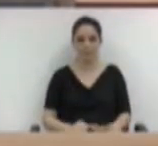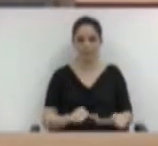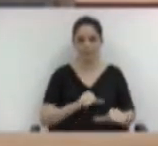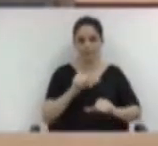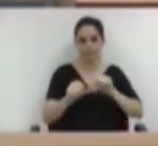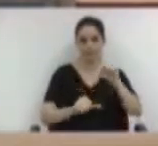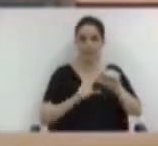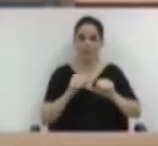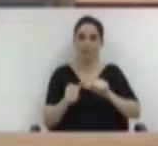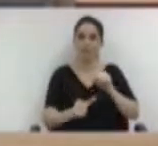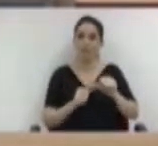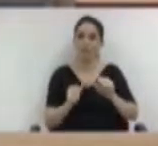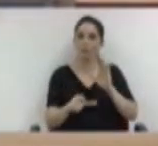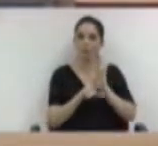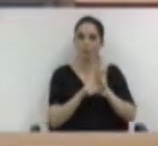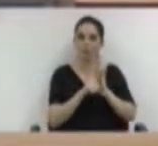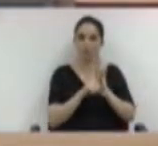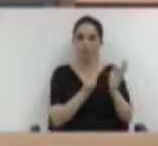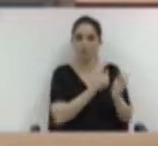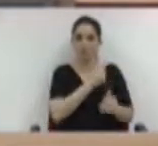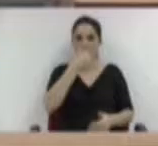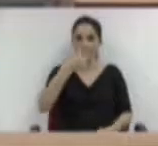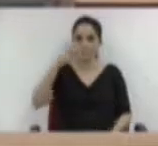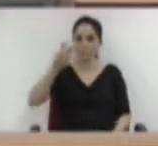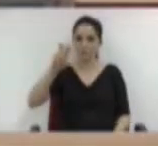Substitutivo ao projeto de lei número